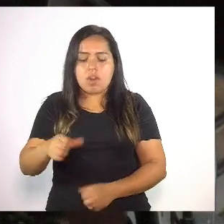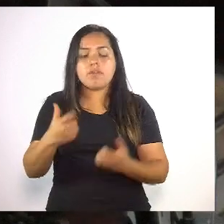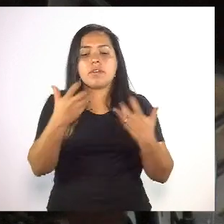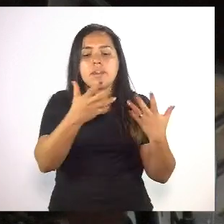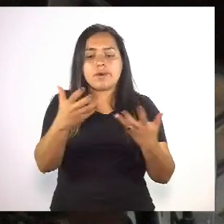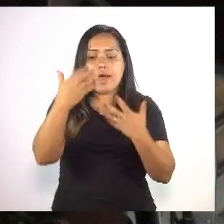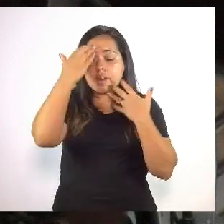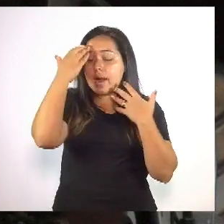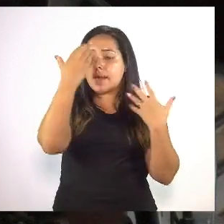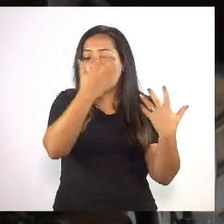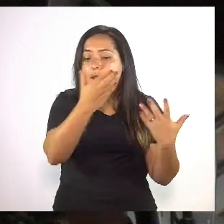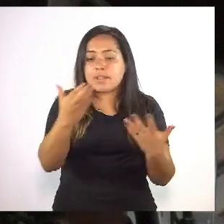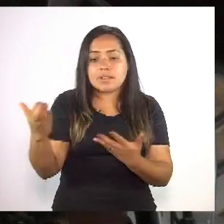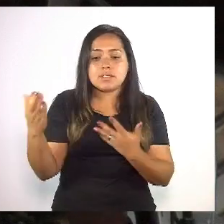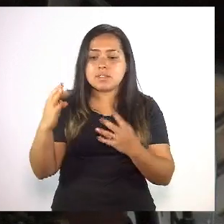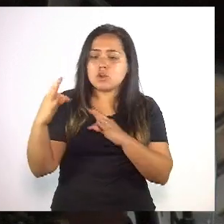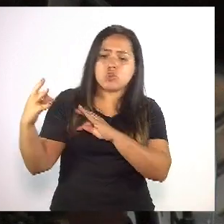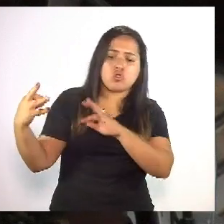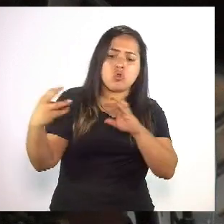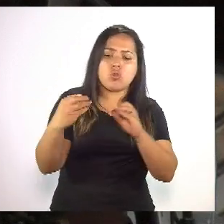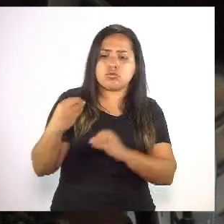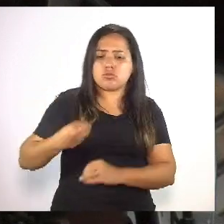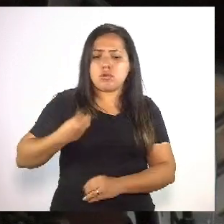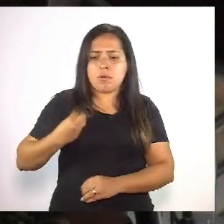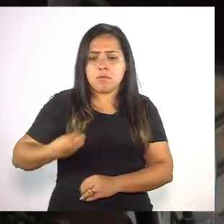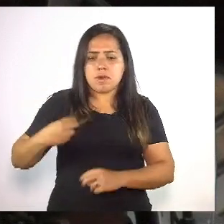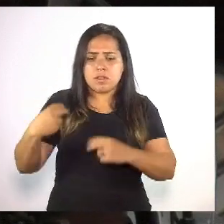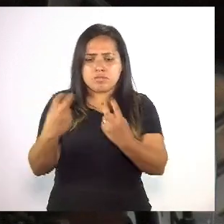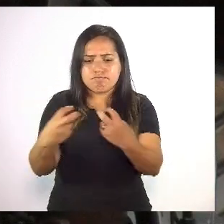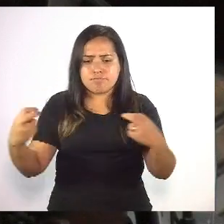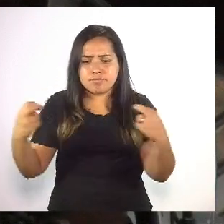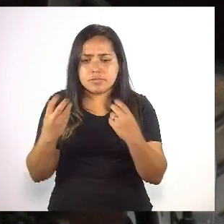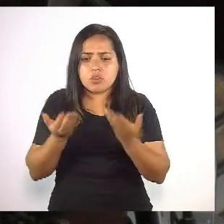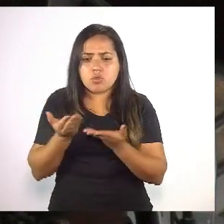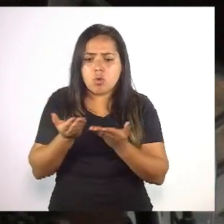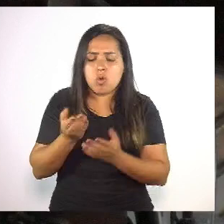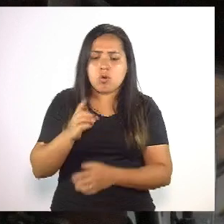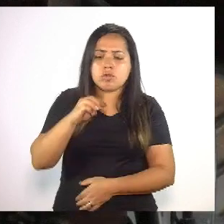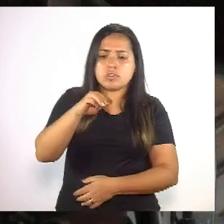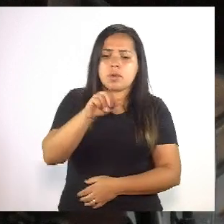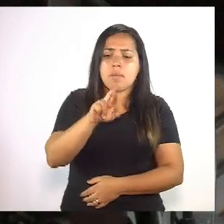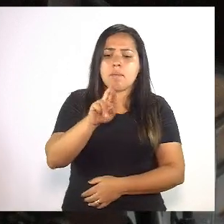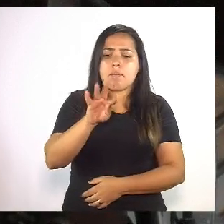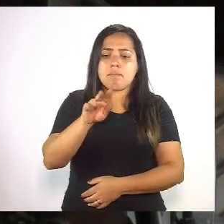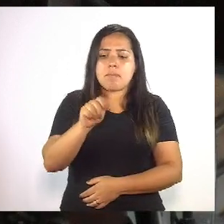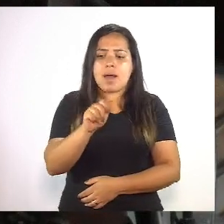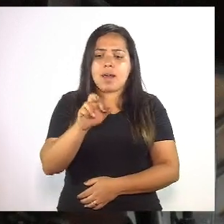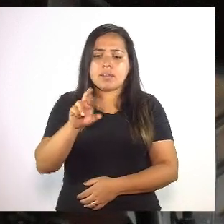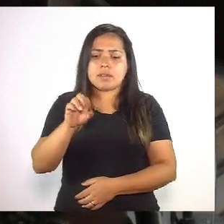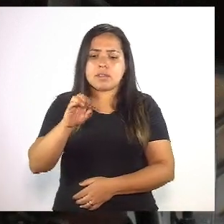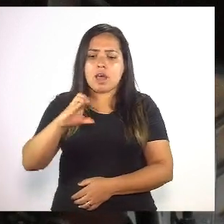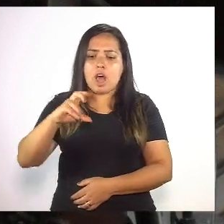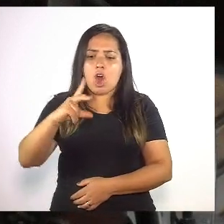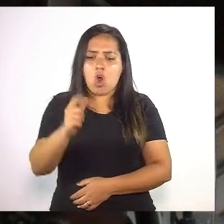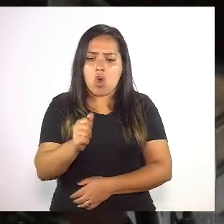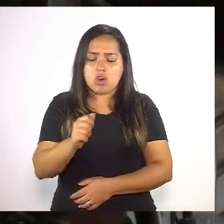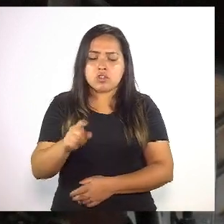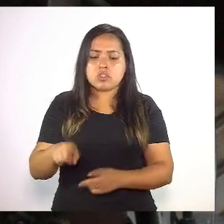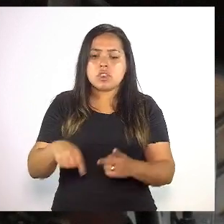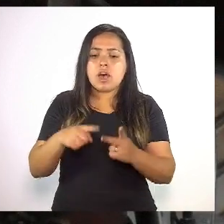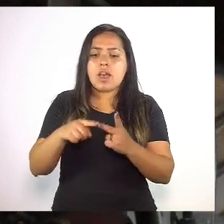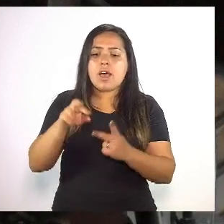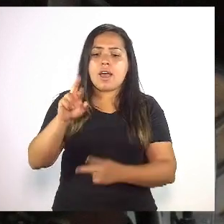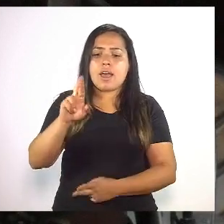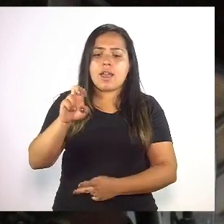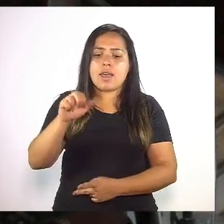deputada querida amiga Marta Rocha, Luiz Paulo, Renan Ferreirinha, deputado Carlos